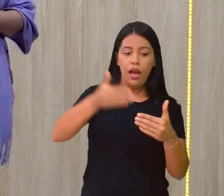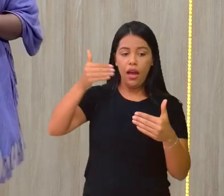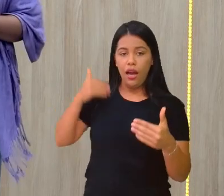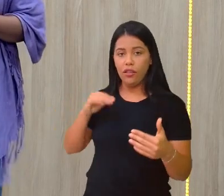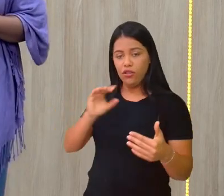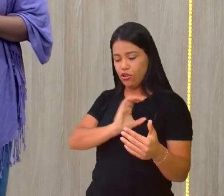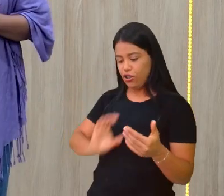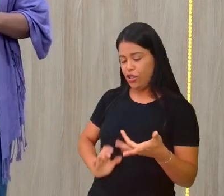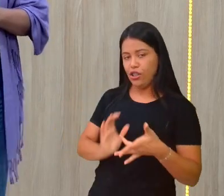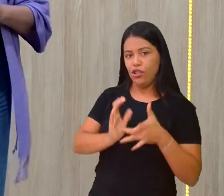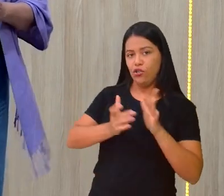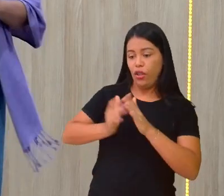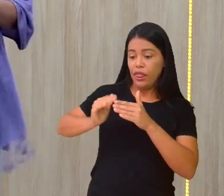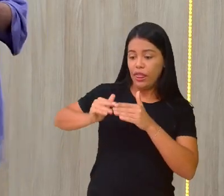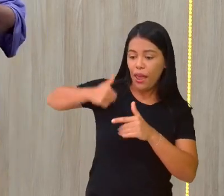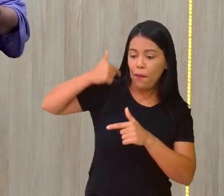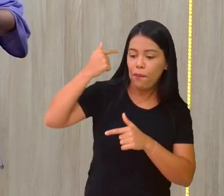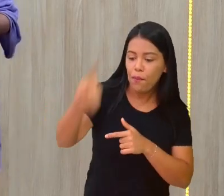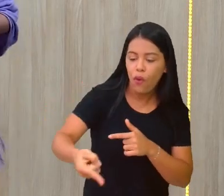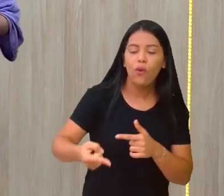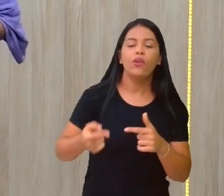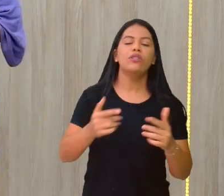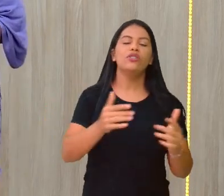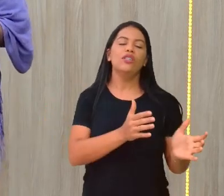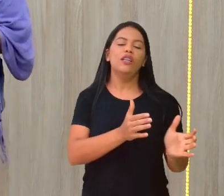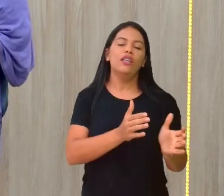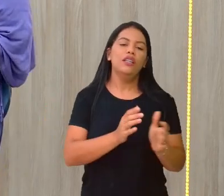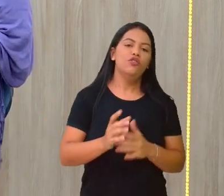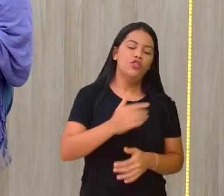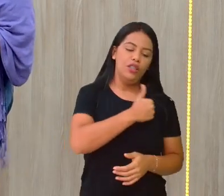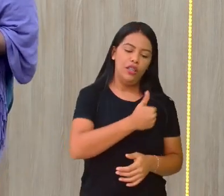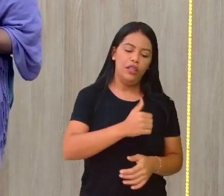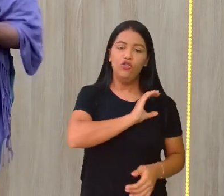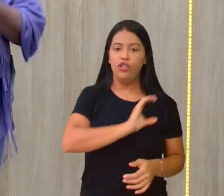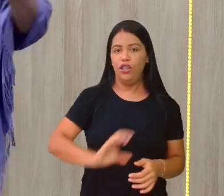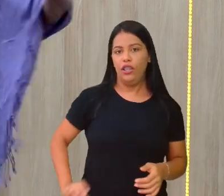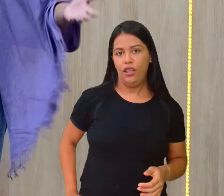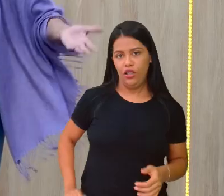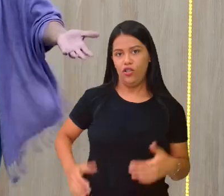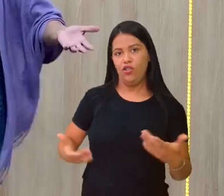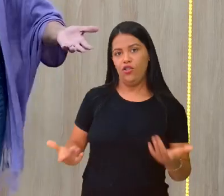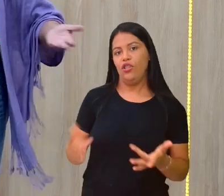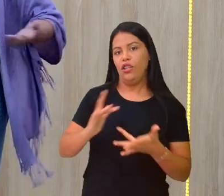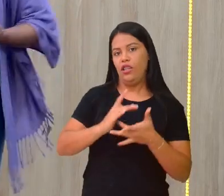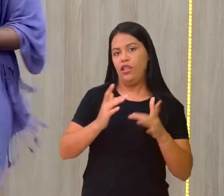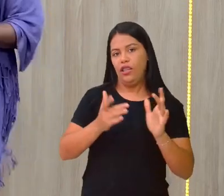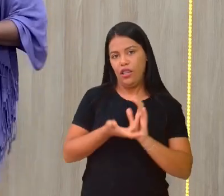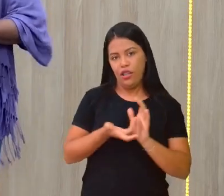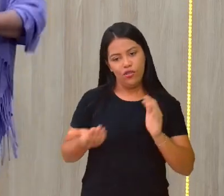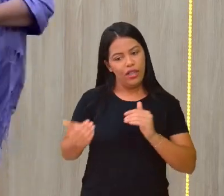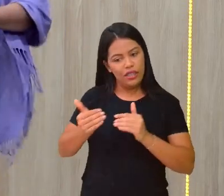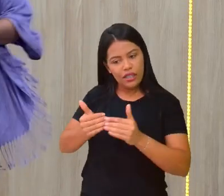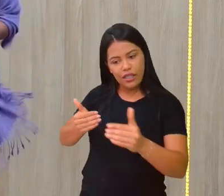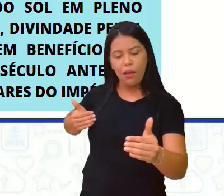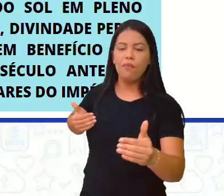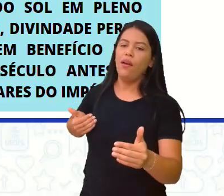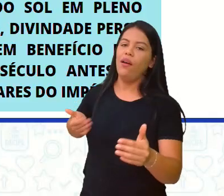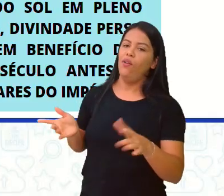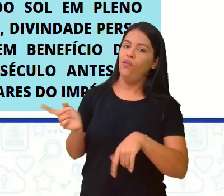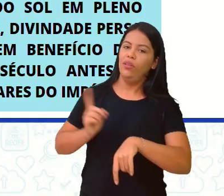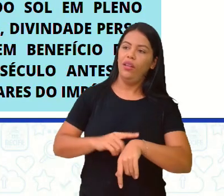colocar essa divisão, né? Foi o divisor de águas. Não podemos negar, né? Vamos